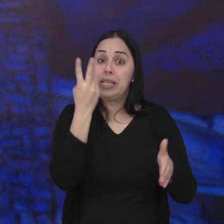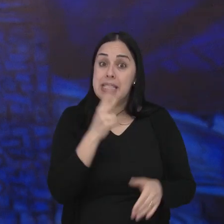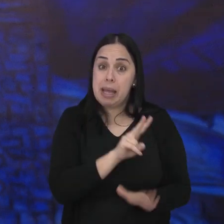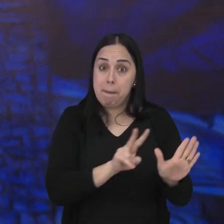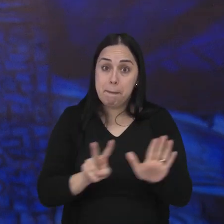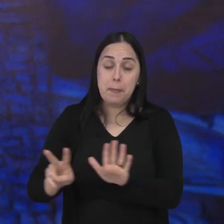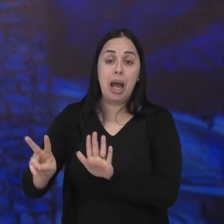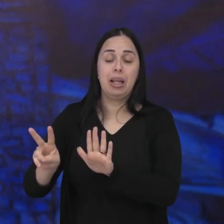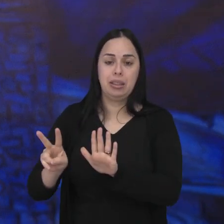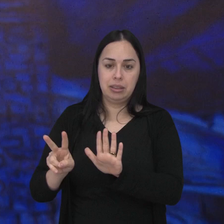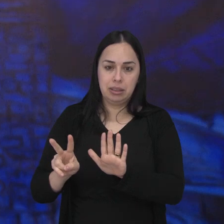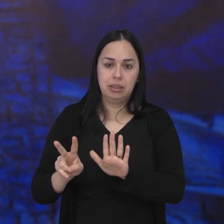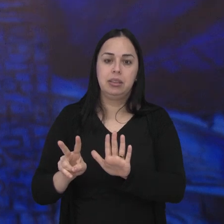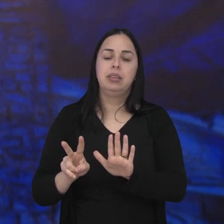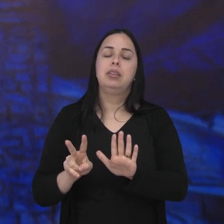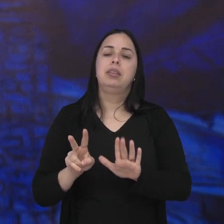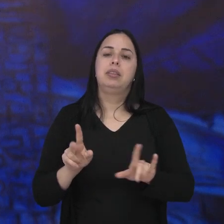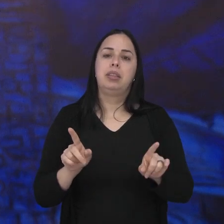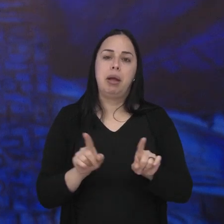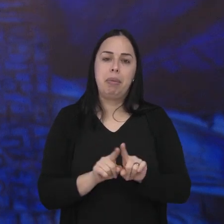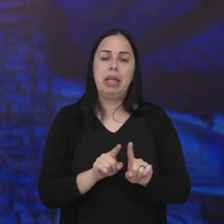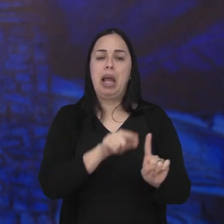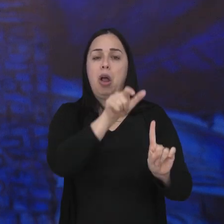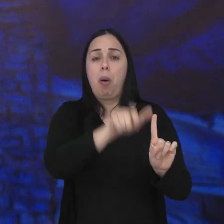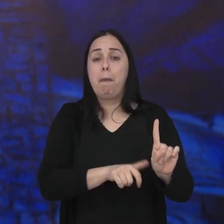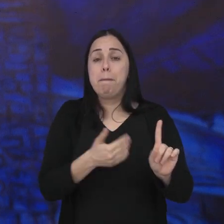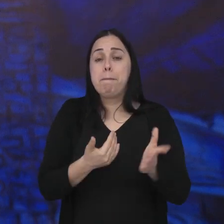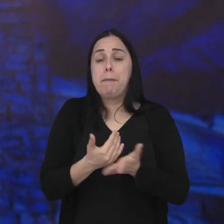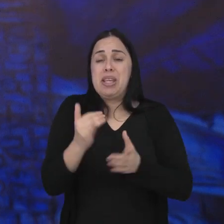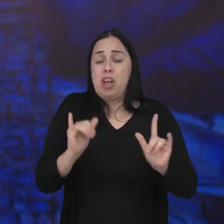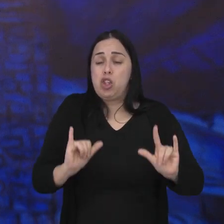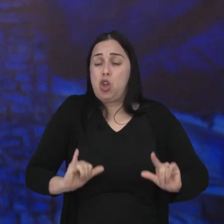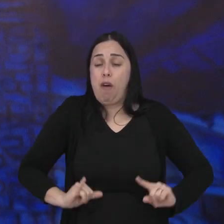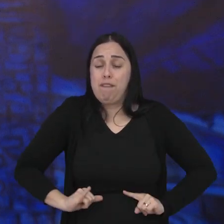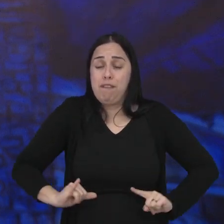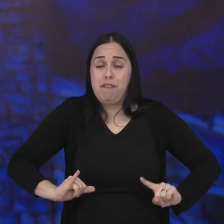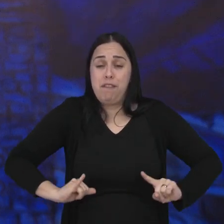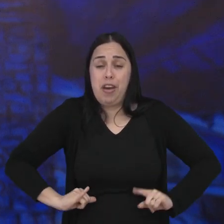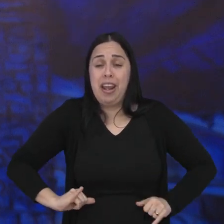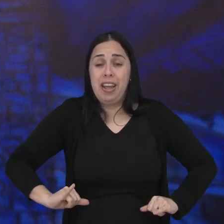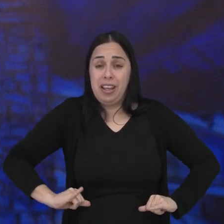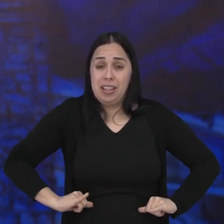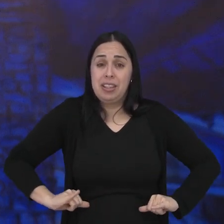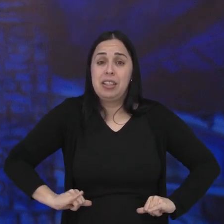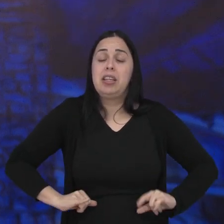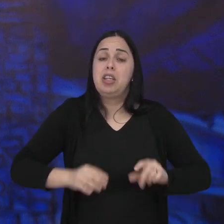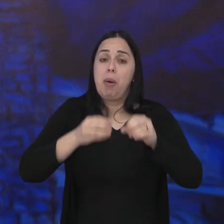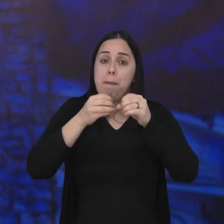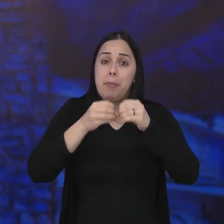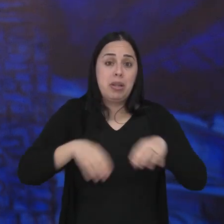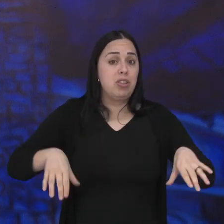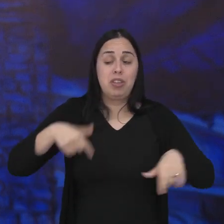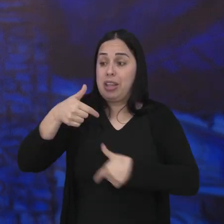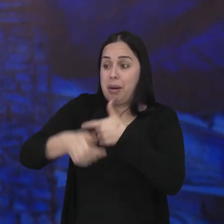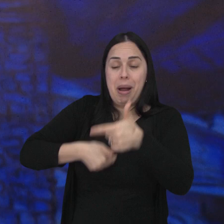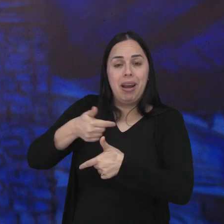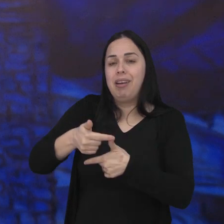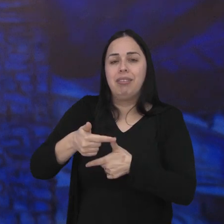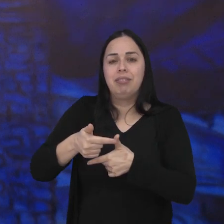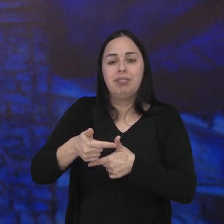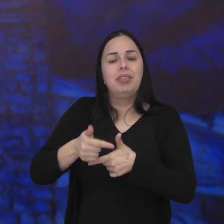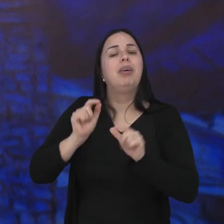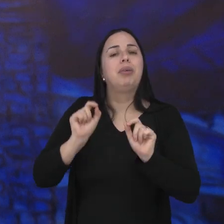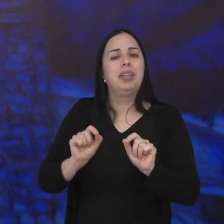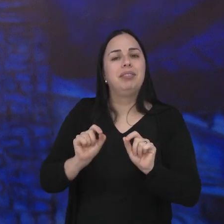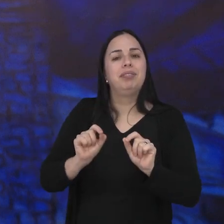semanas seguidas, a maior parte do tempo, e isso gerando um sofrimento grande para a pessoa, junto com um prejuízo